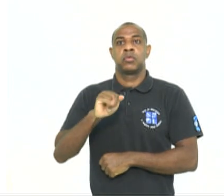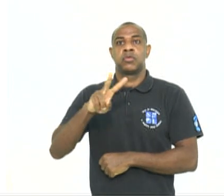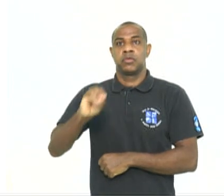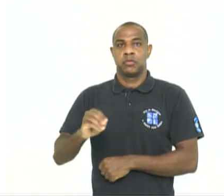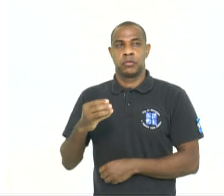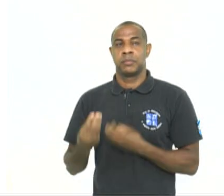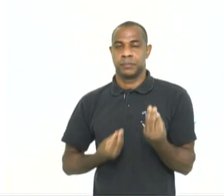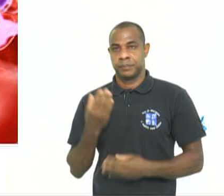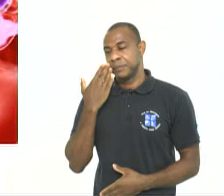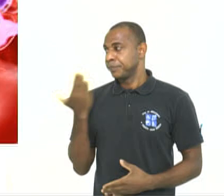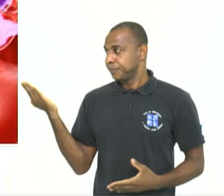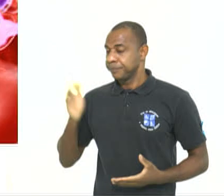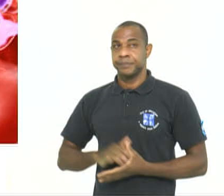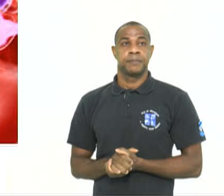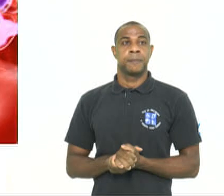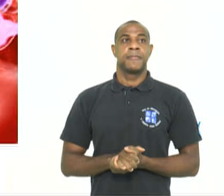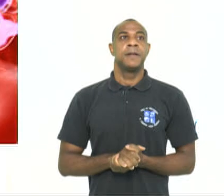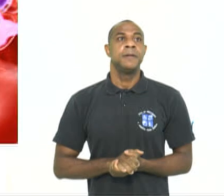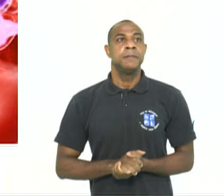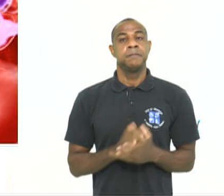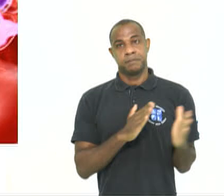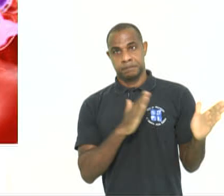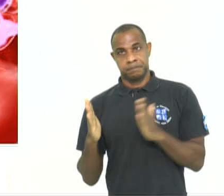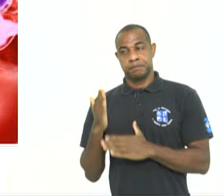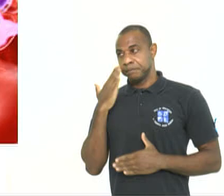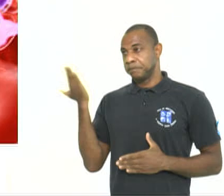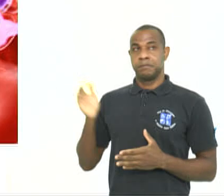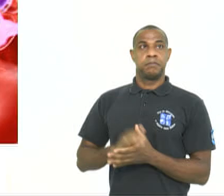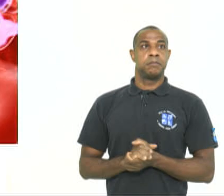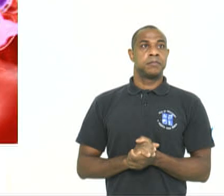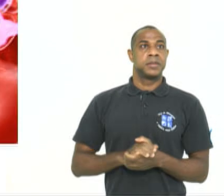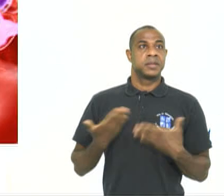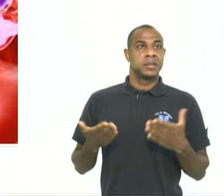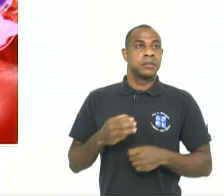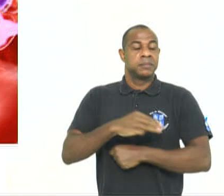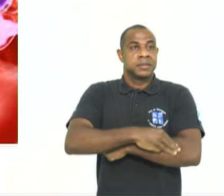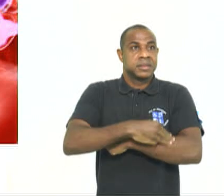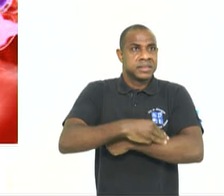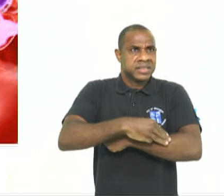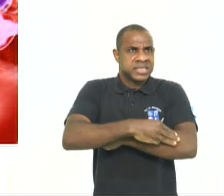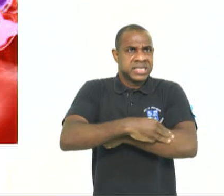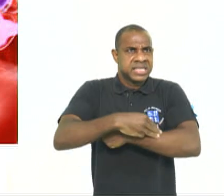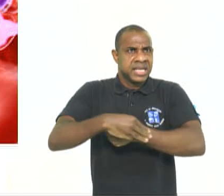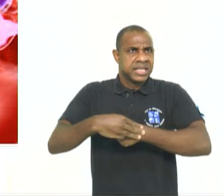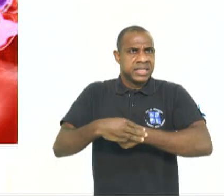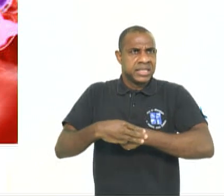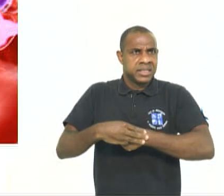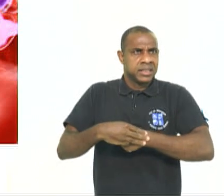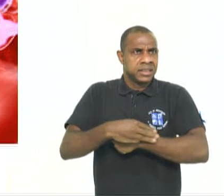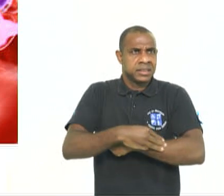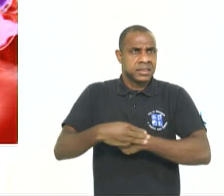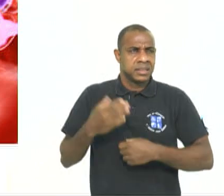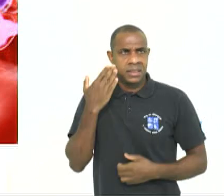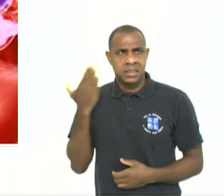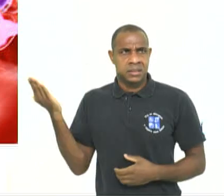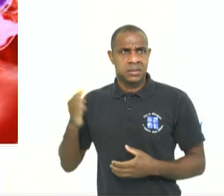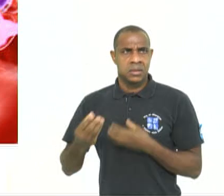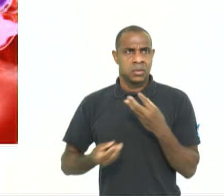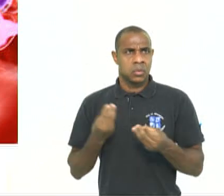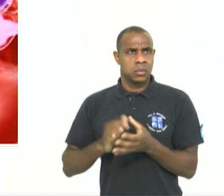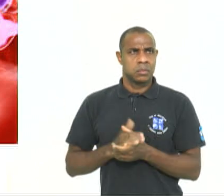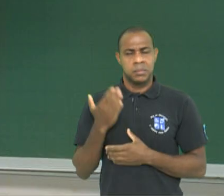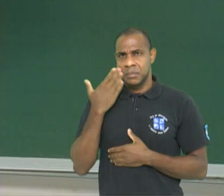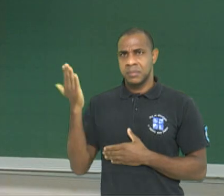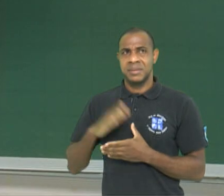especificamente os tecidos conjuntivos, estamos dando sequência. Tecido mieloide se encontra em ossos longos, como, por exemplo, o húmero e o fêmur, né?